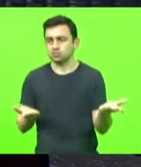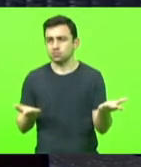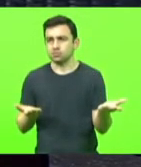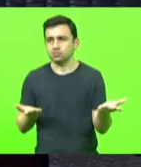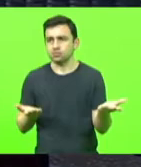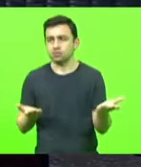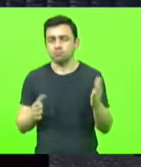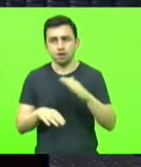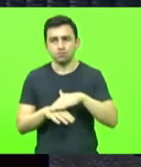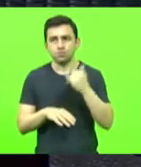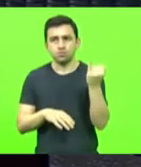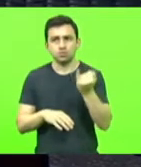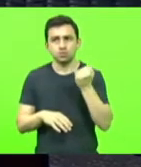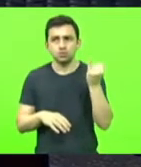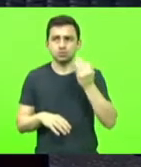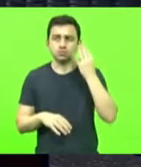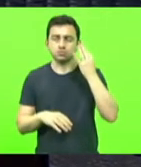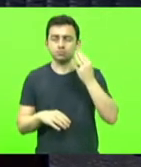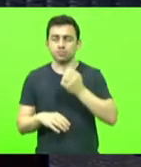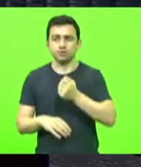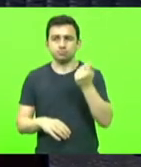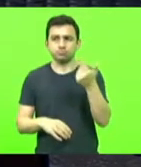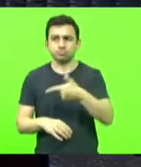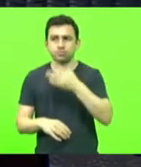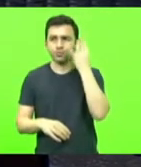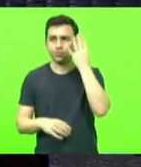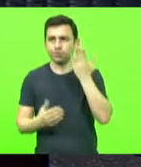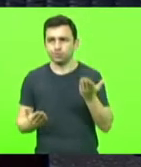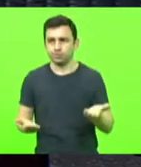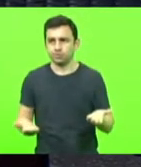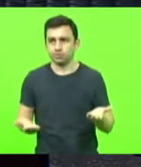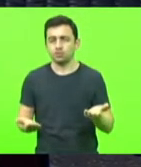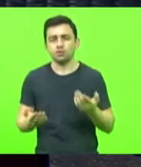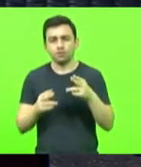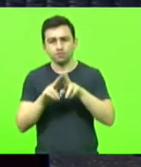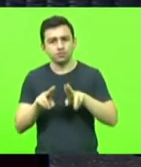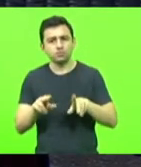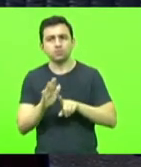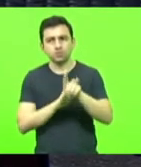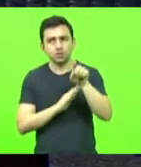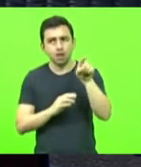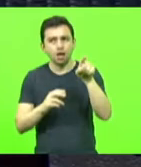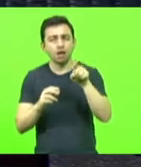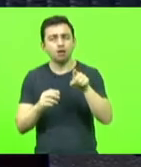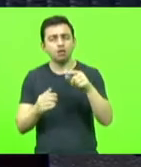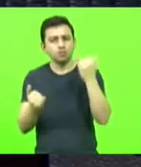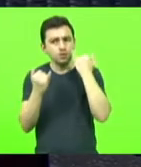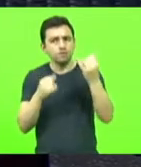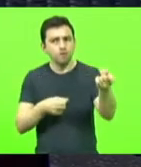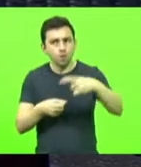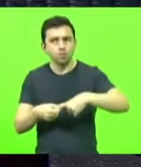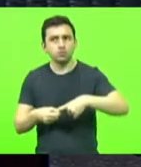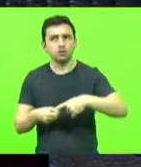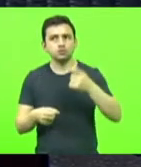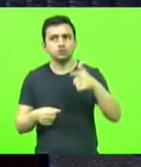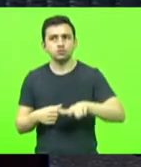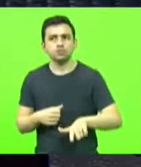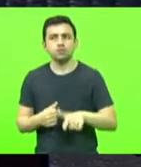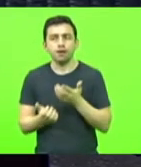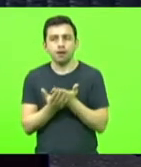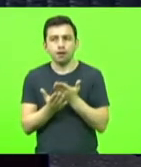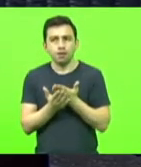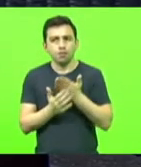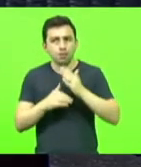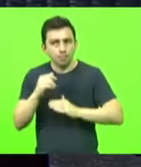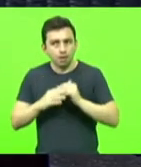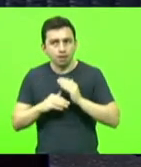aula teórica. Então, a informação que a gente está buscando na Universidade Federal para que, de fato, possam ser retomadas essas aulas